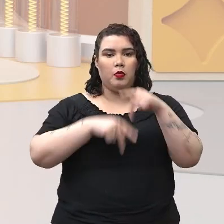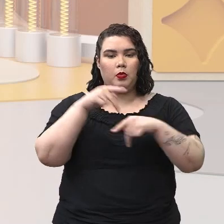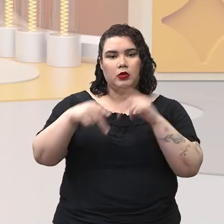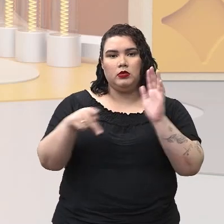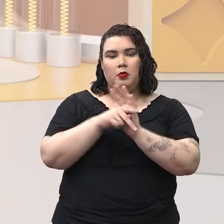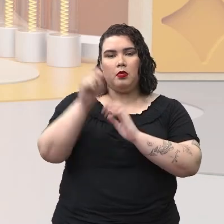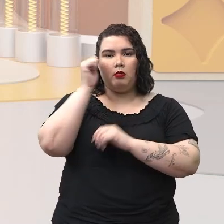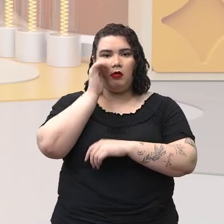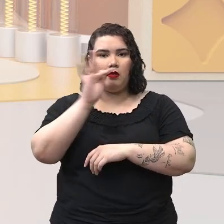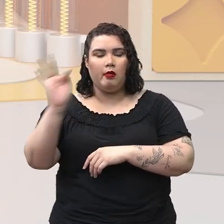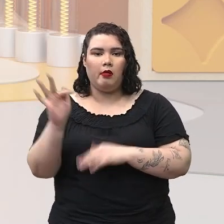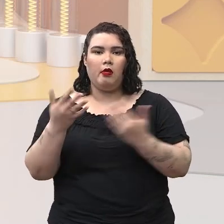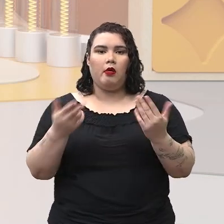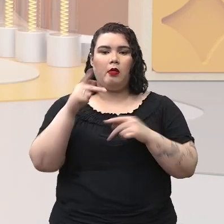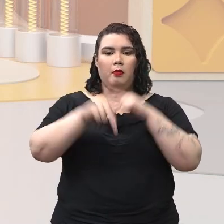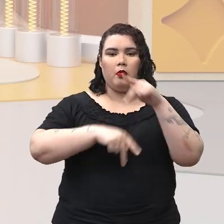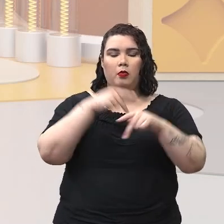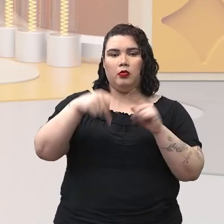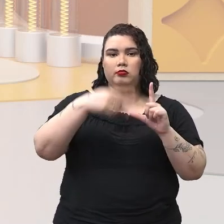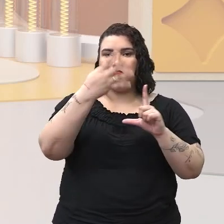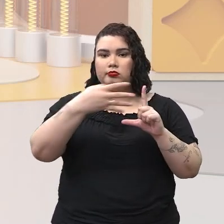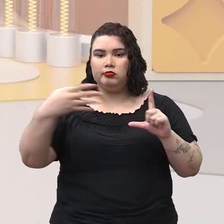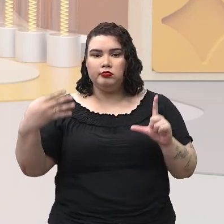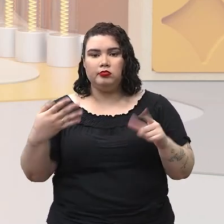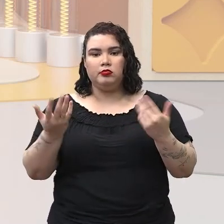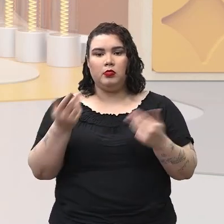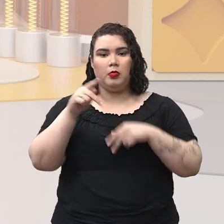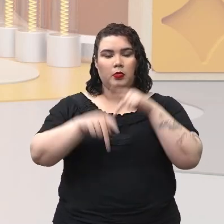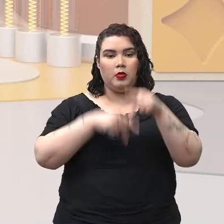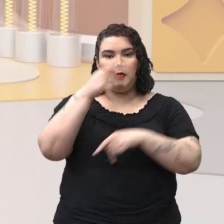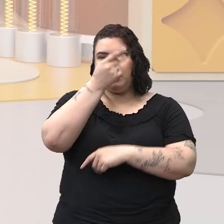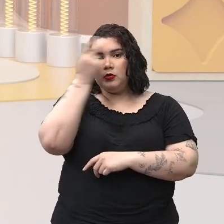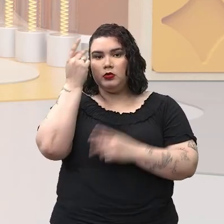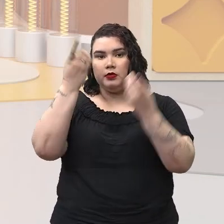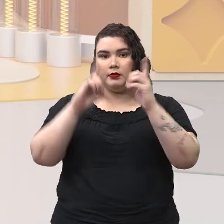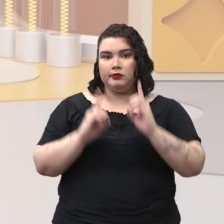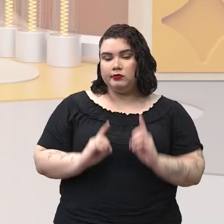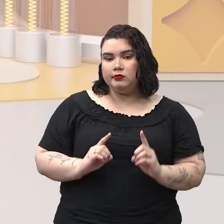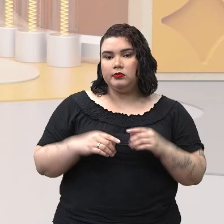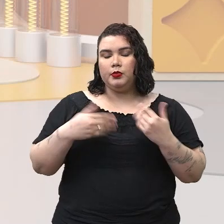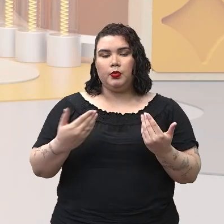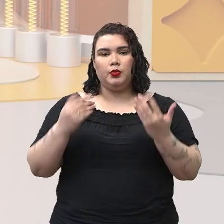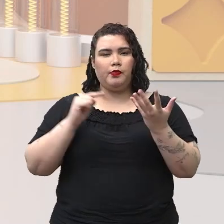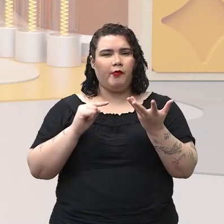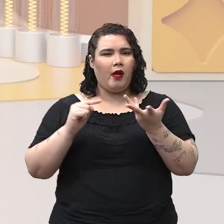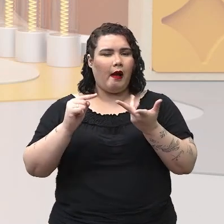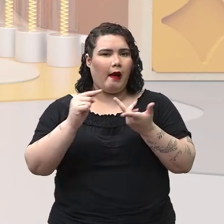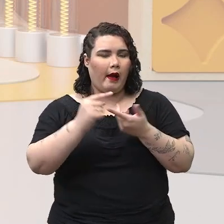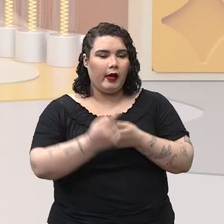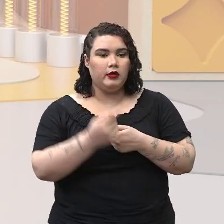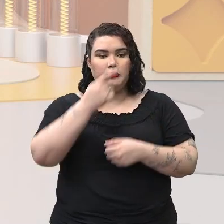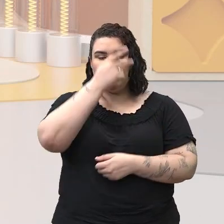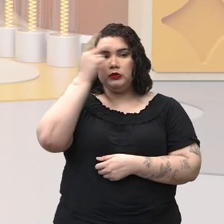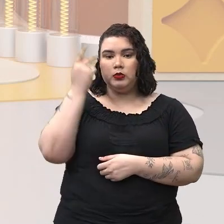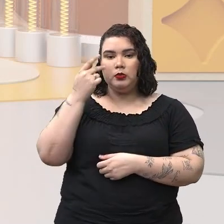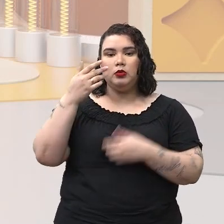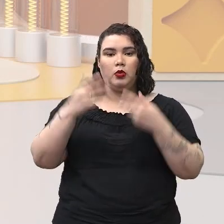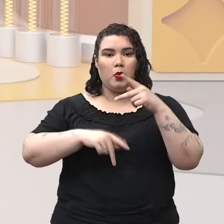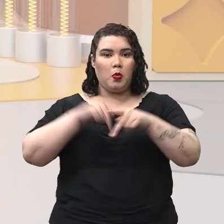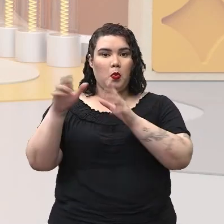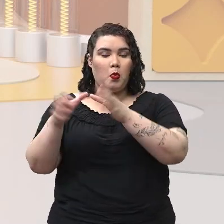afrodescendente, população LGBT+, população das pessoas com deficiência. Então todas essas pessoas, elas